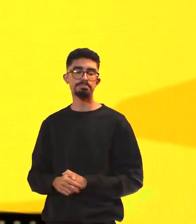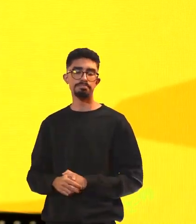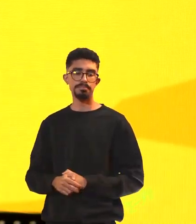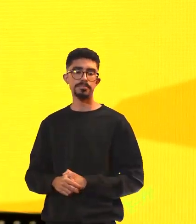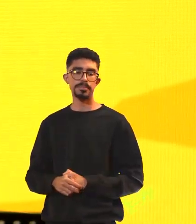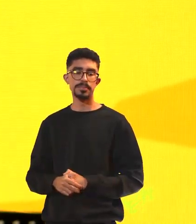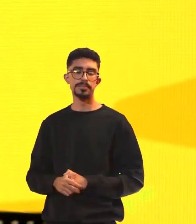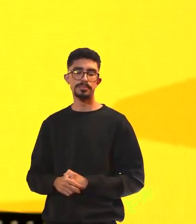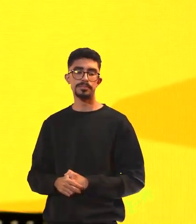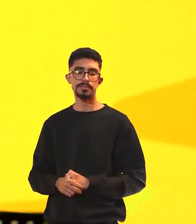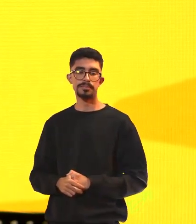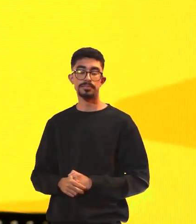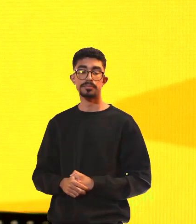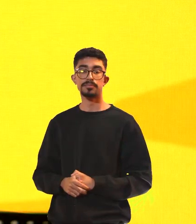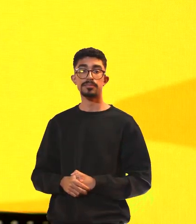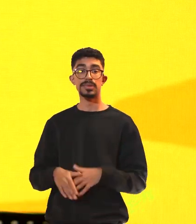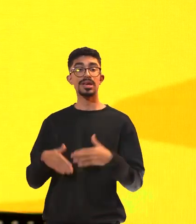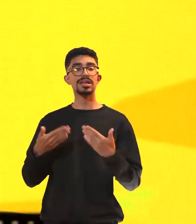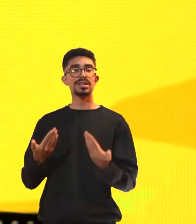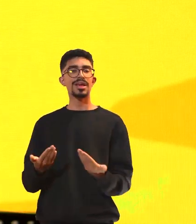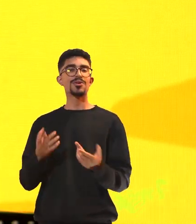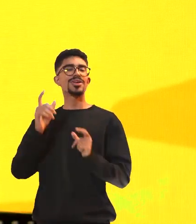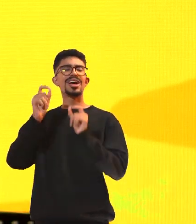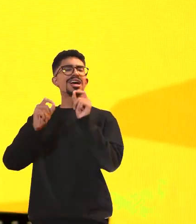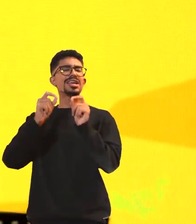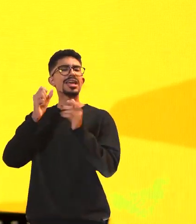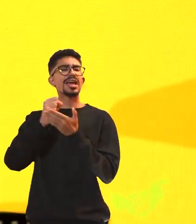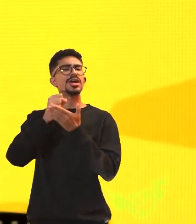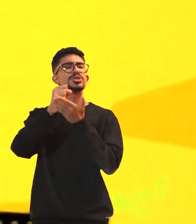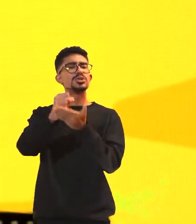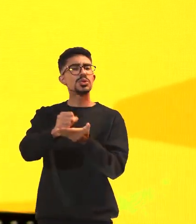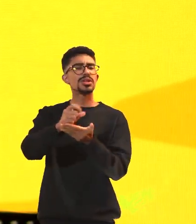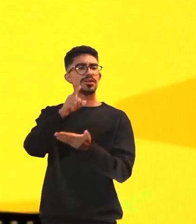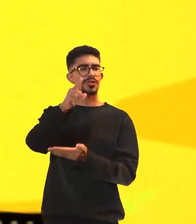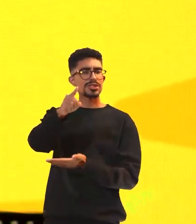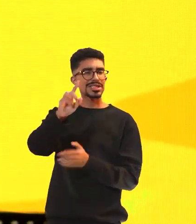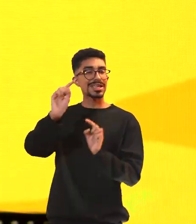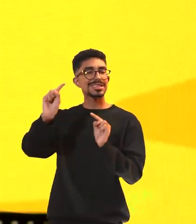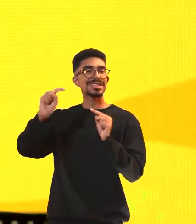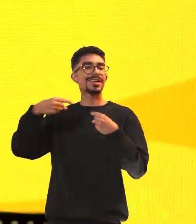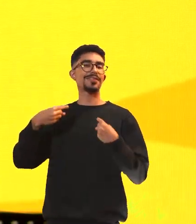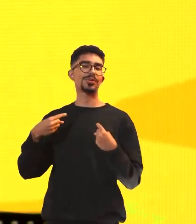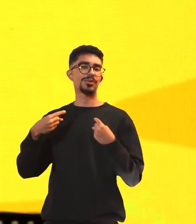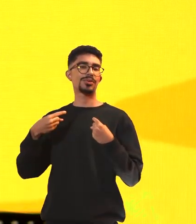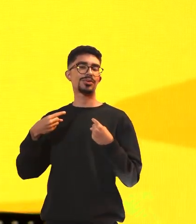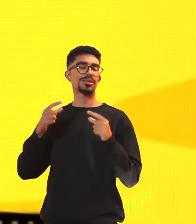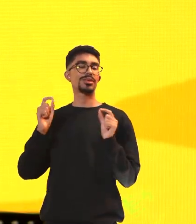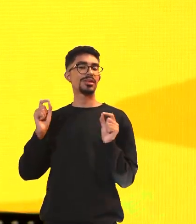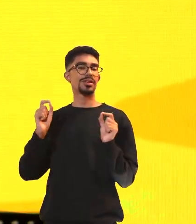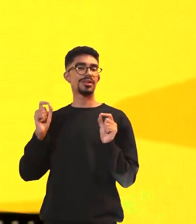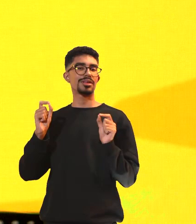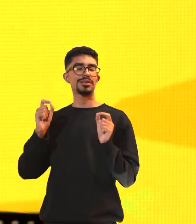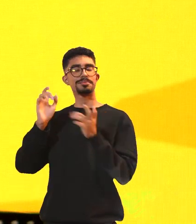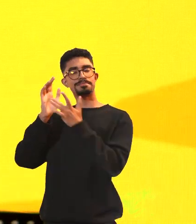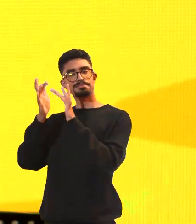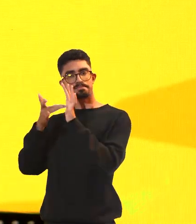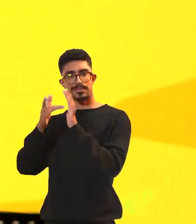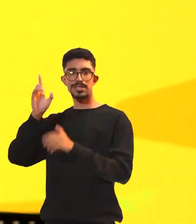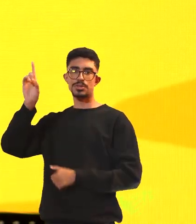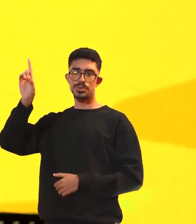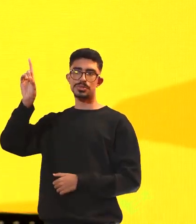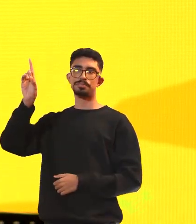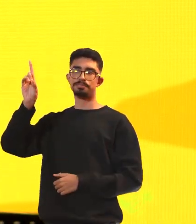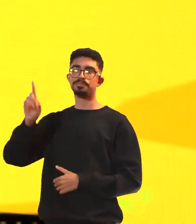adiante. E quem te ajuda nisso é o próprio Espírito Santo. Não se esqueça, você precisa estar na presença dele.